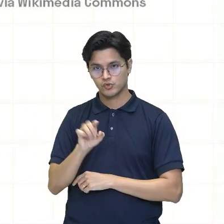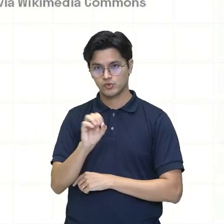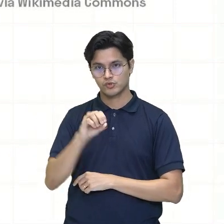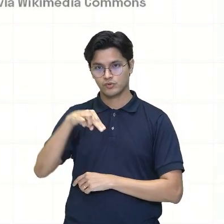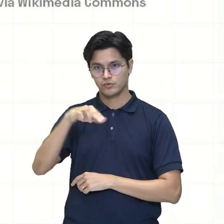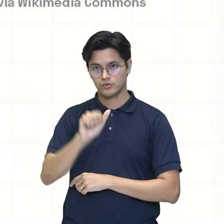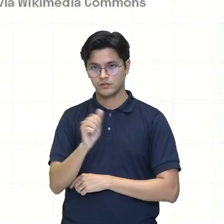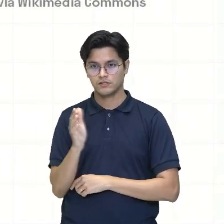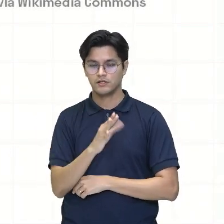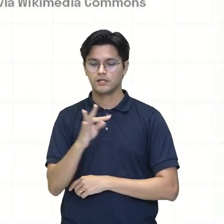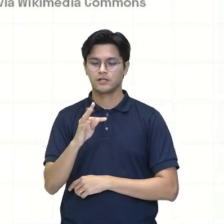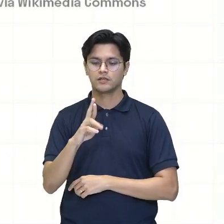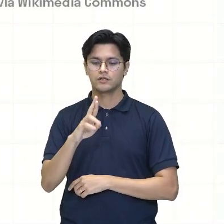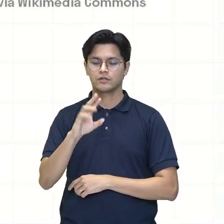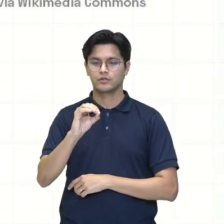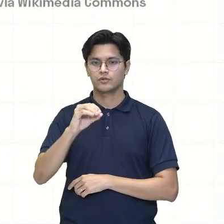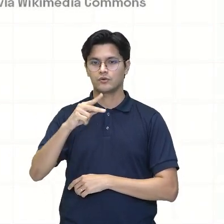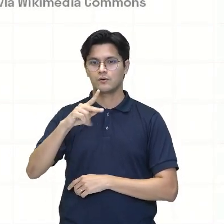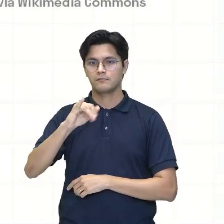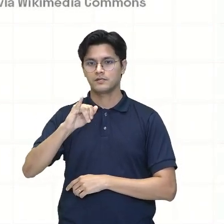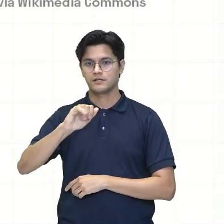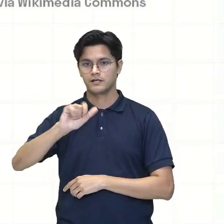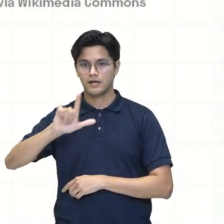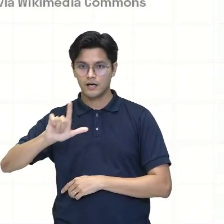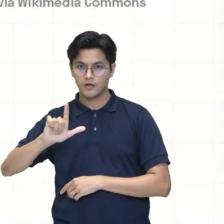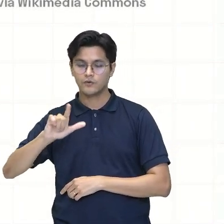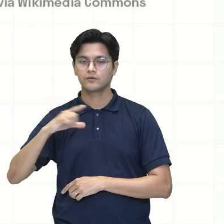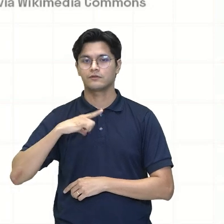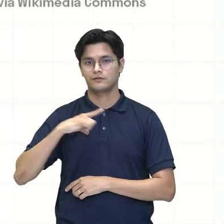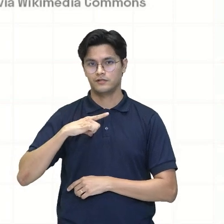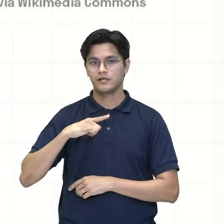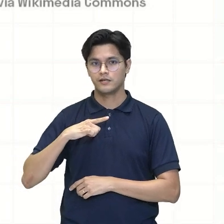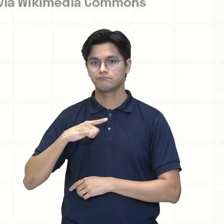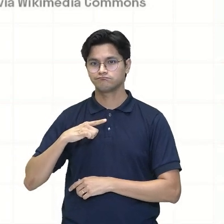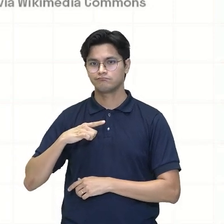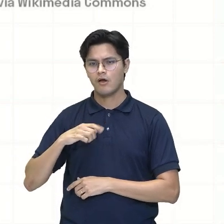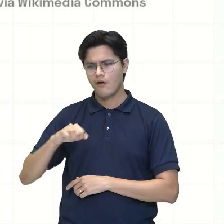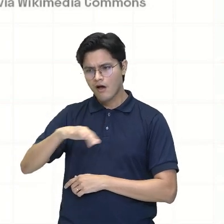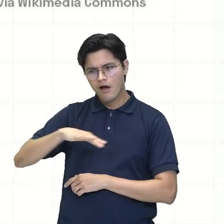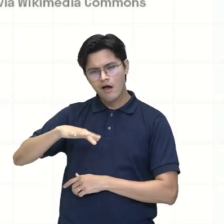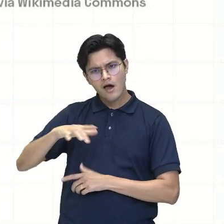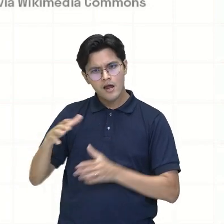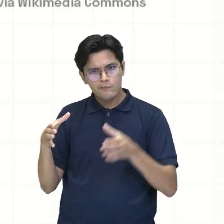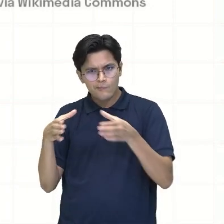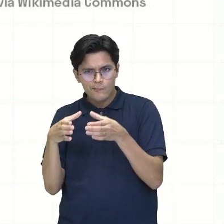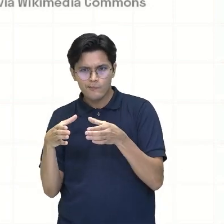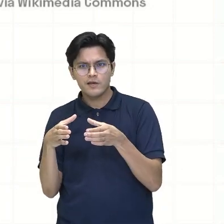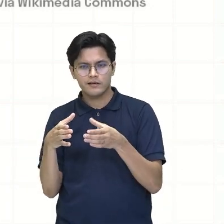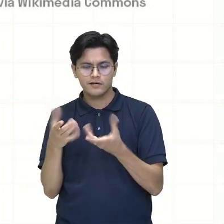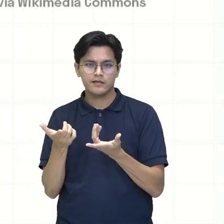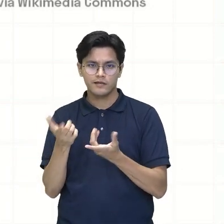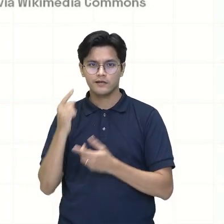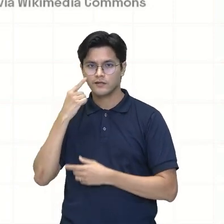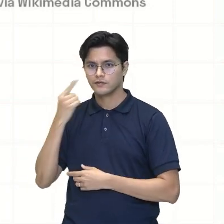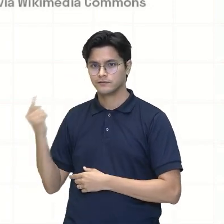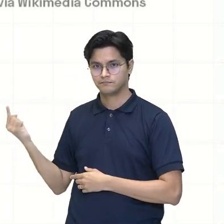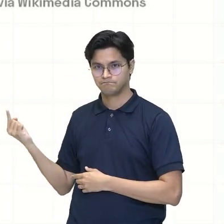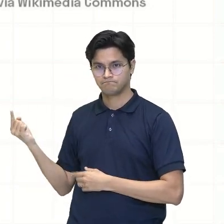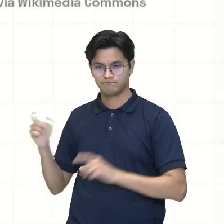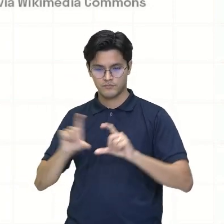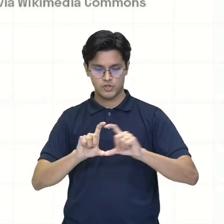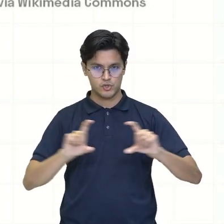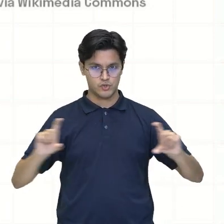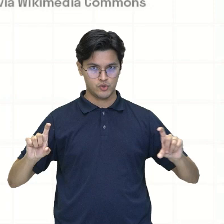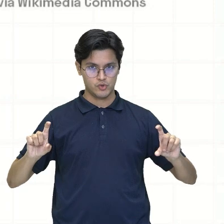tropical, né? Uma pequena porção do território brasileiro está localizada na zona temperada